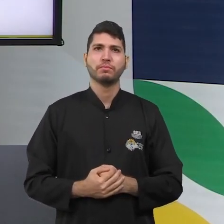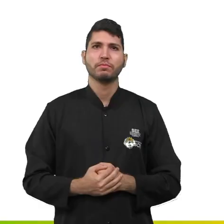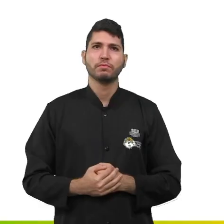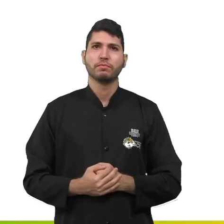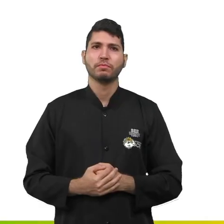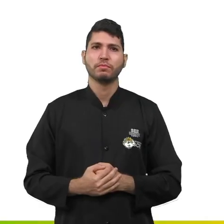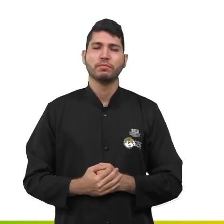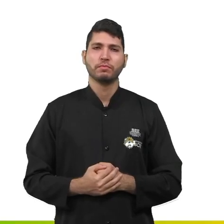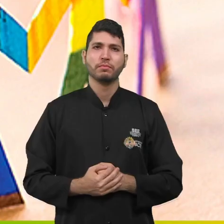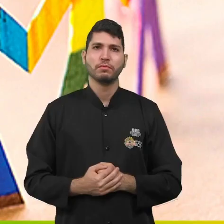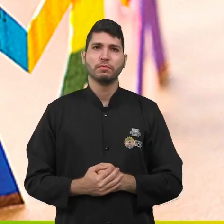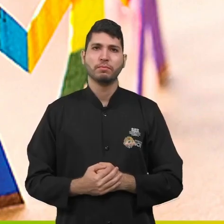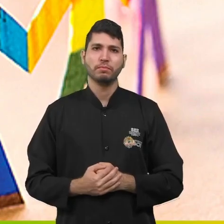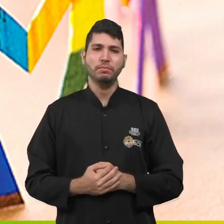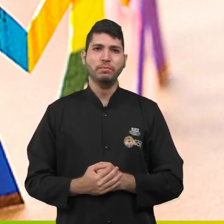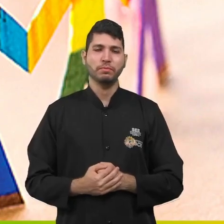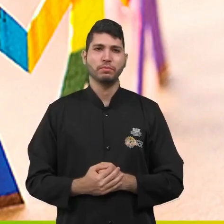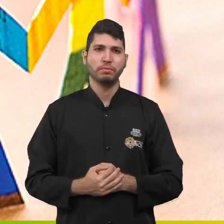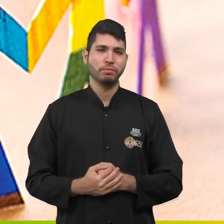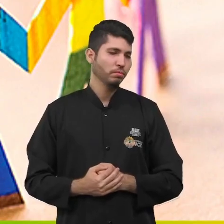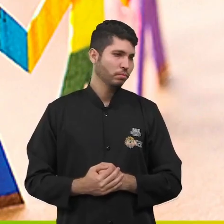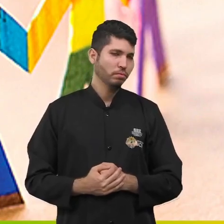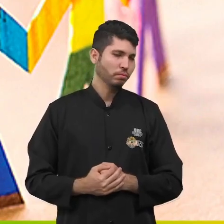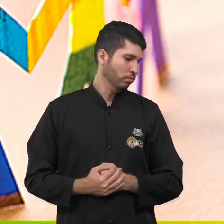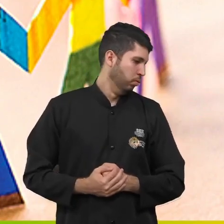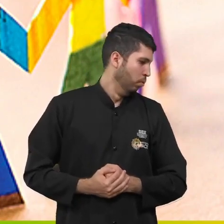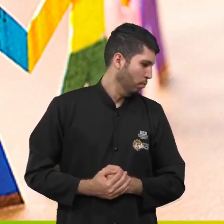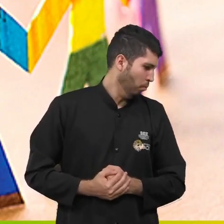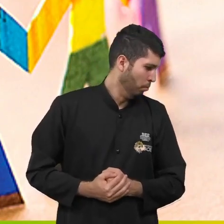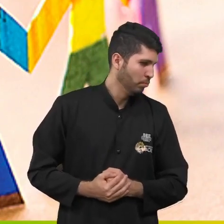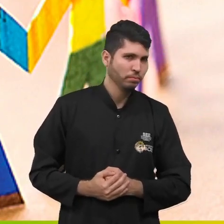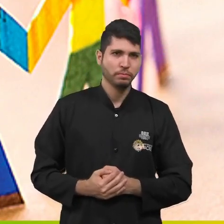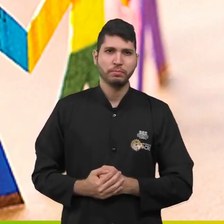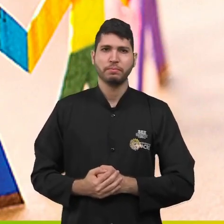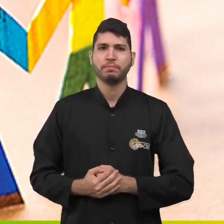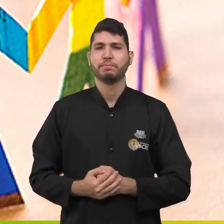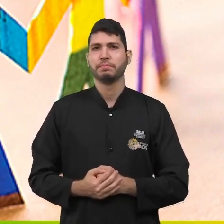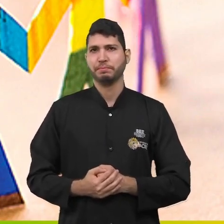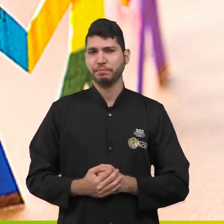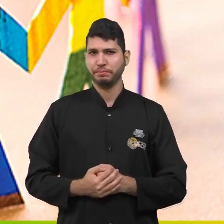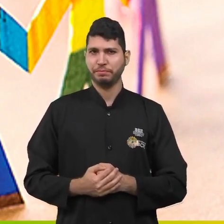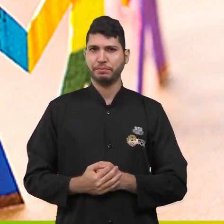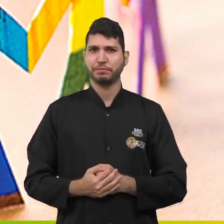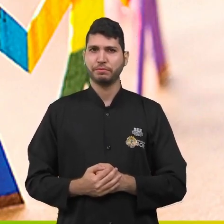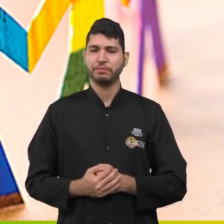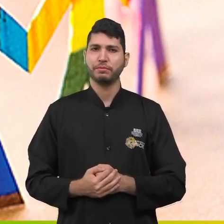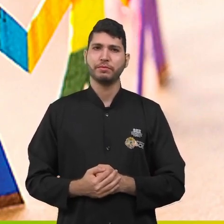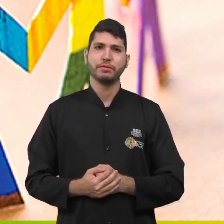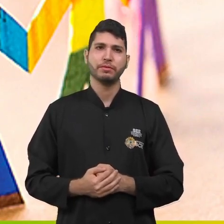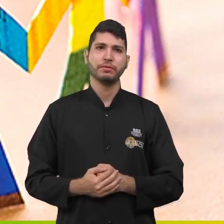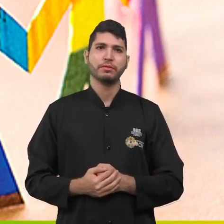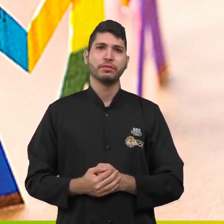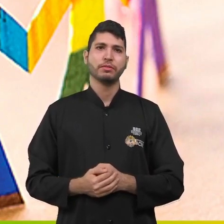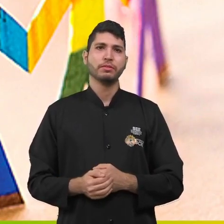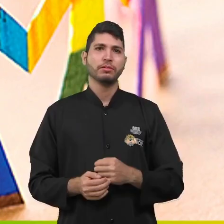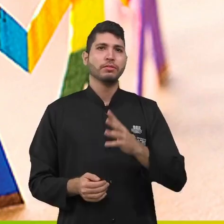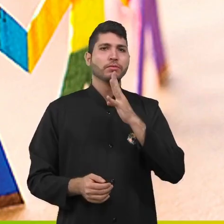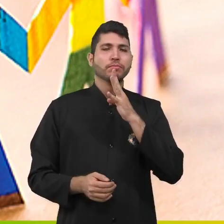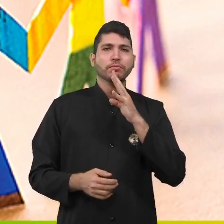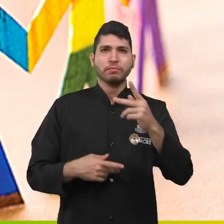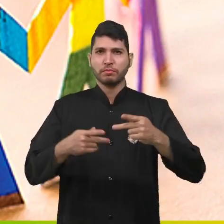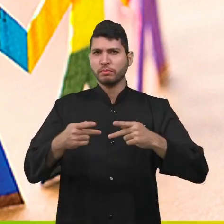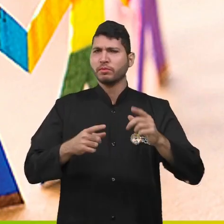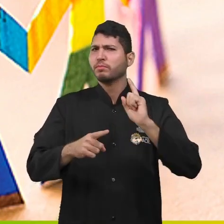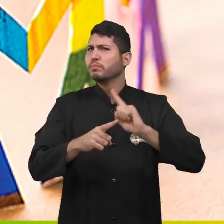Então vamos avançar um pouco. Enfim, ampliar, por que conhecer esses projetos? Ah, professor, tá, a gente